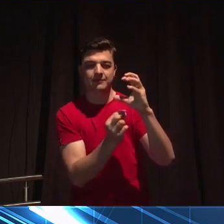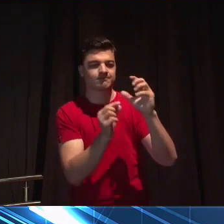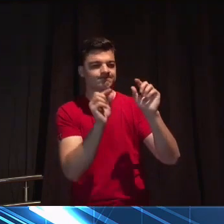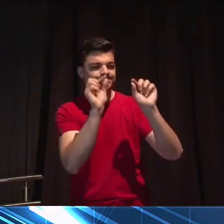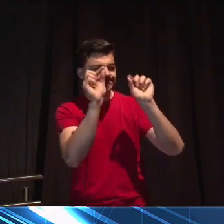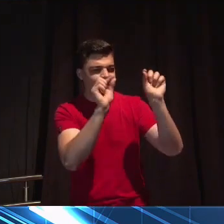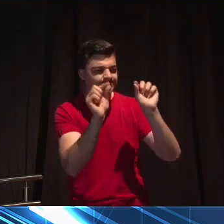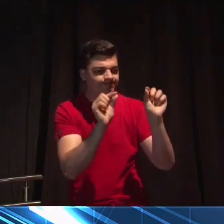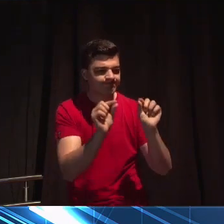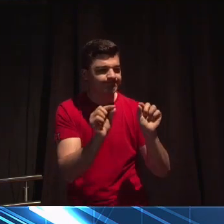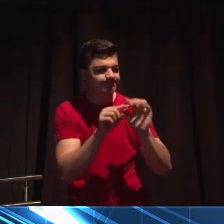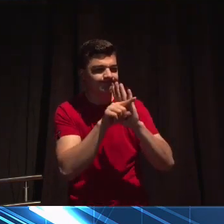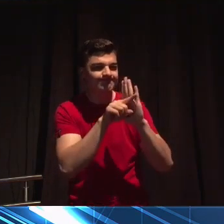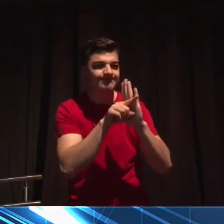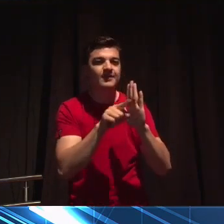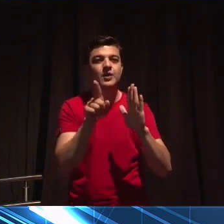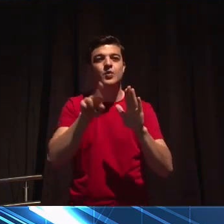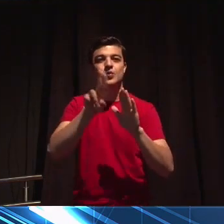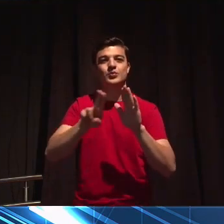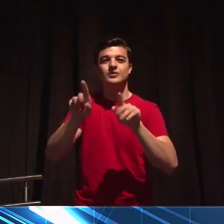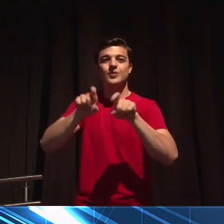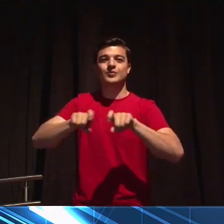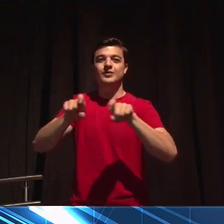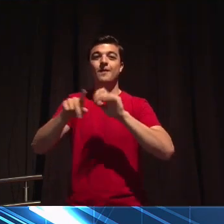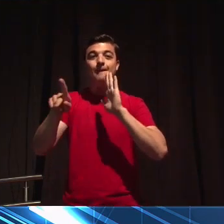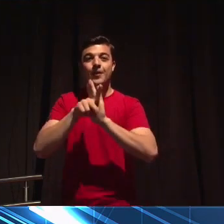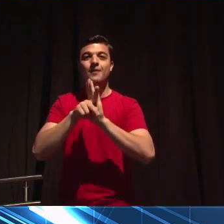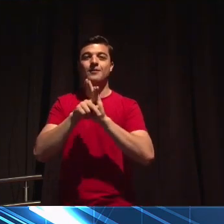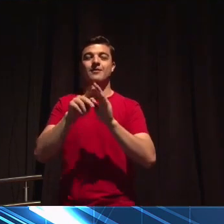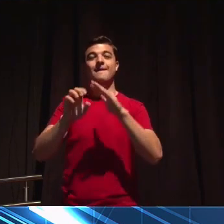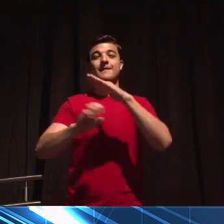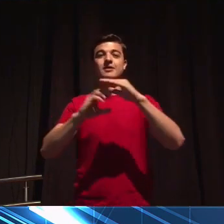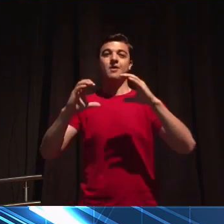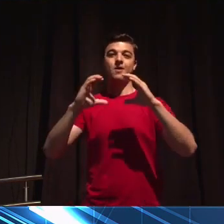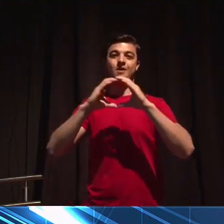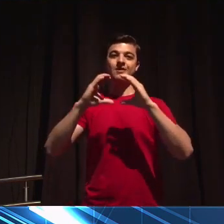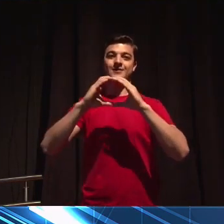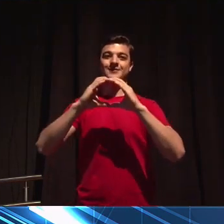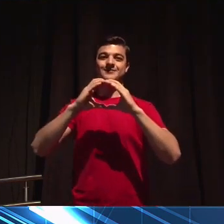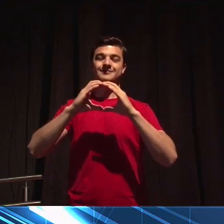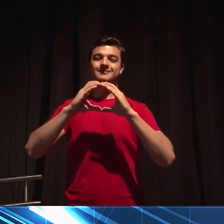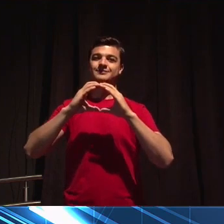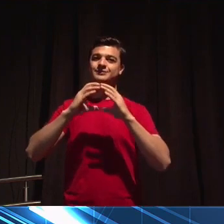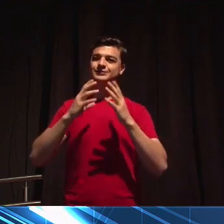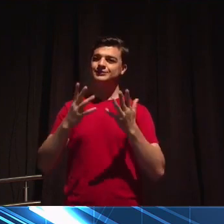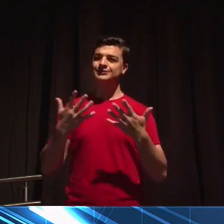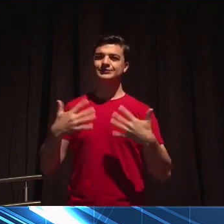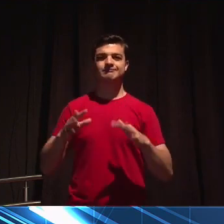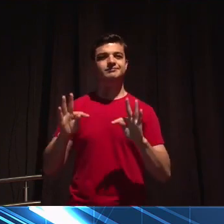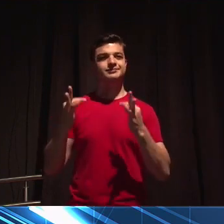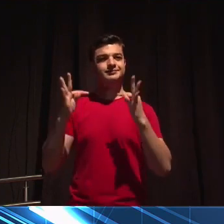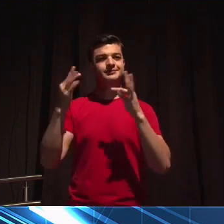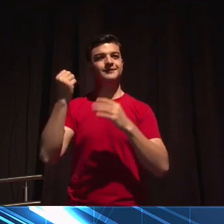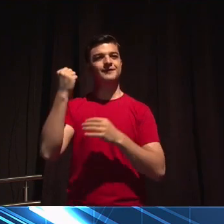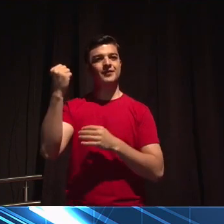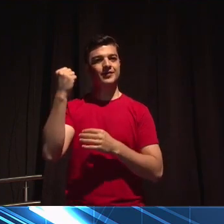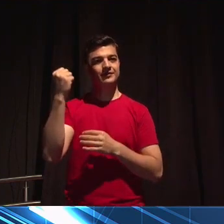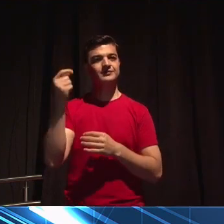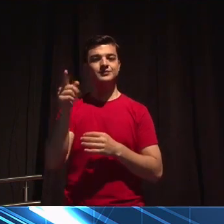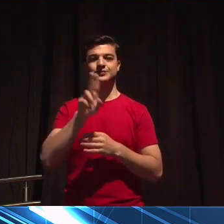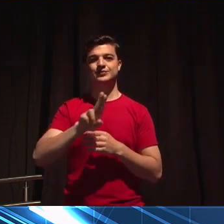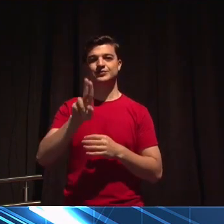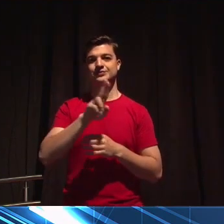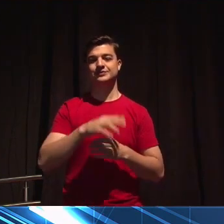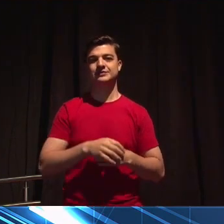anos, depende, né? Então isso é uma coisa incrível que a gente tem que ser grato por isso é muito legal. E também acho que